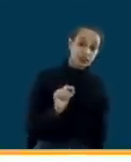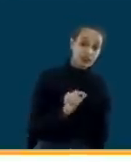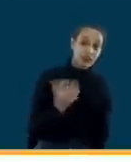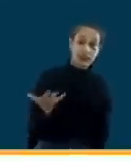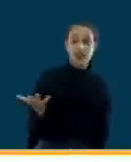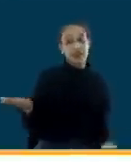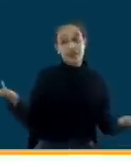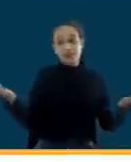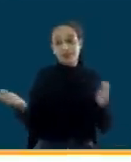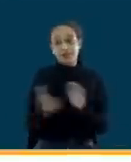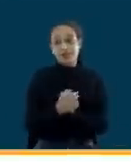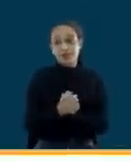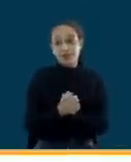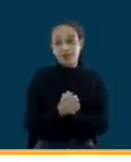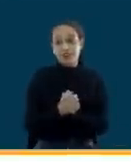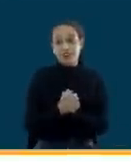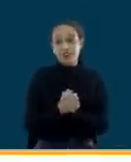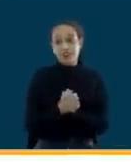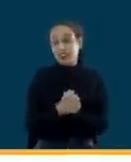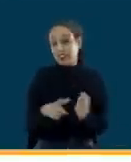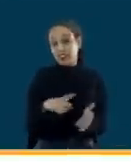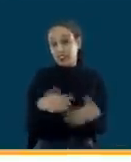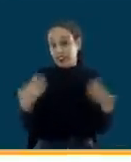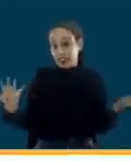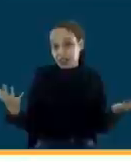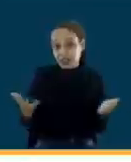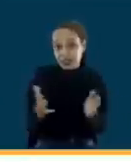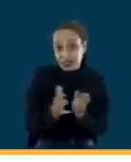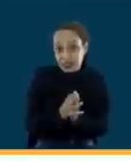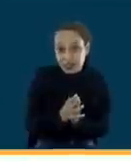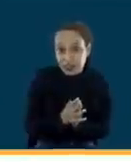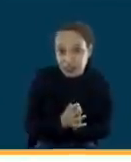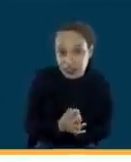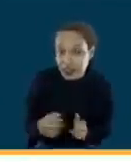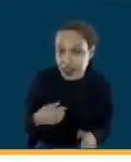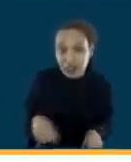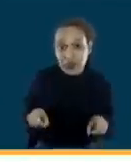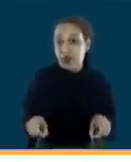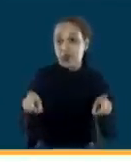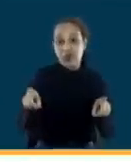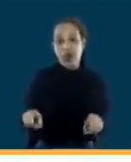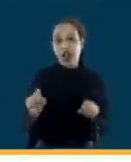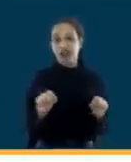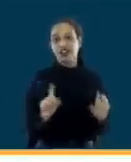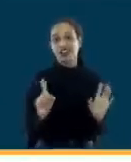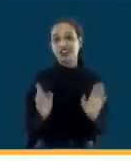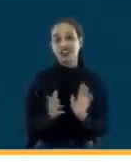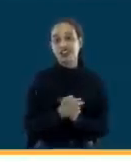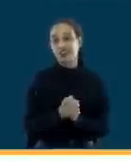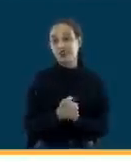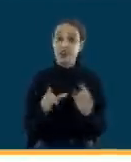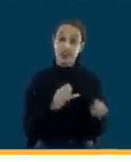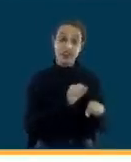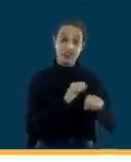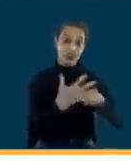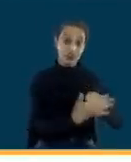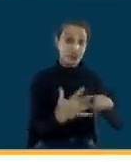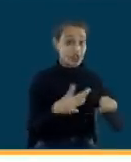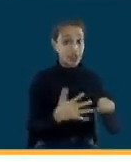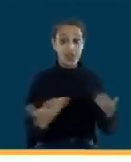isso a gente tem domínio, mas não temos nem domínio aí sobre esse vírus, né? Estamos aqui em